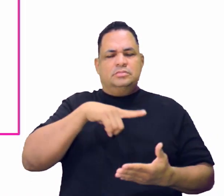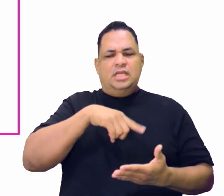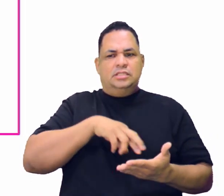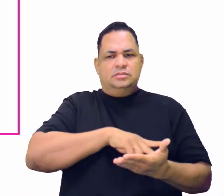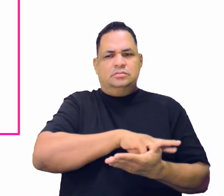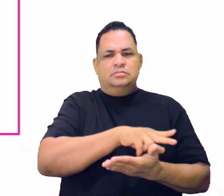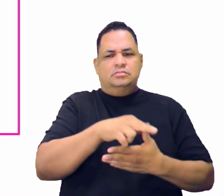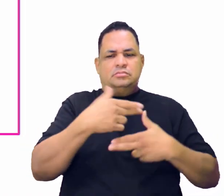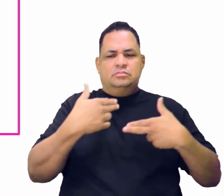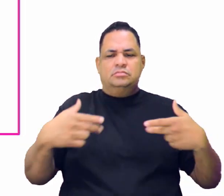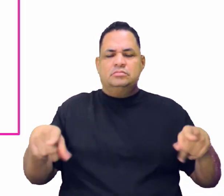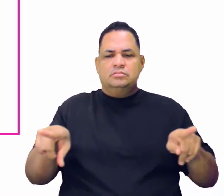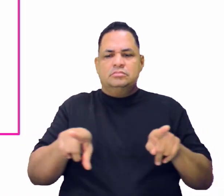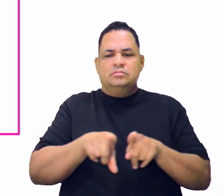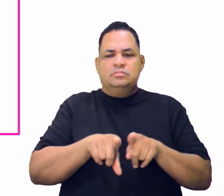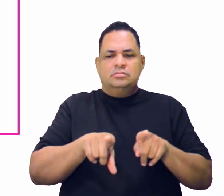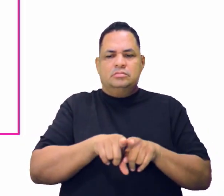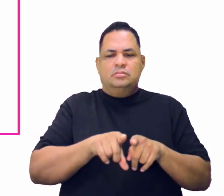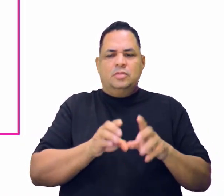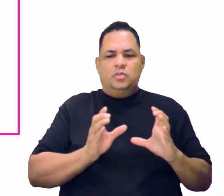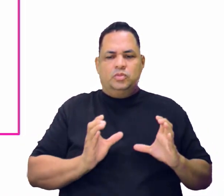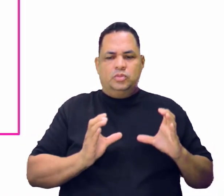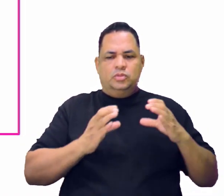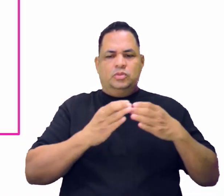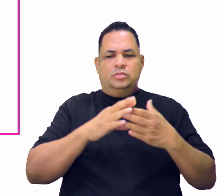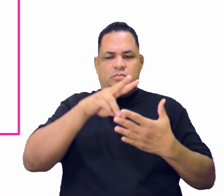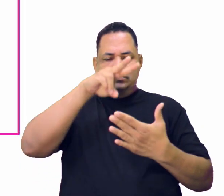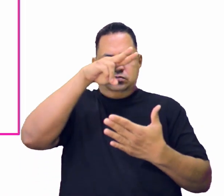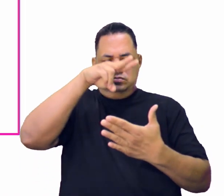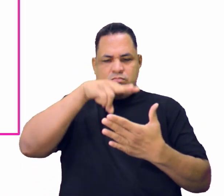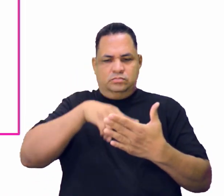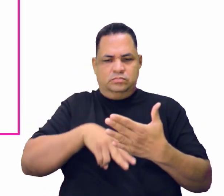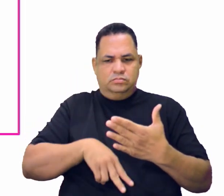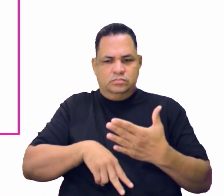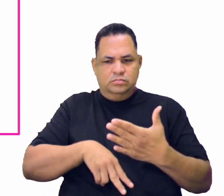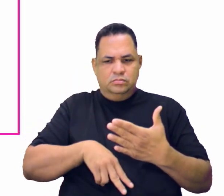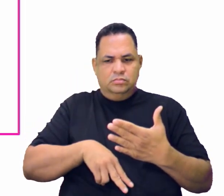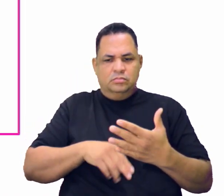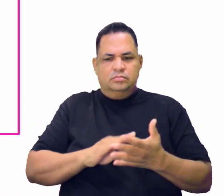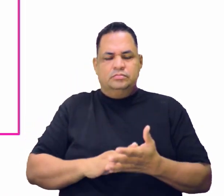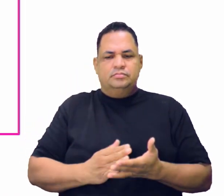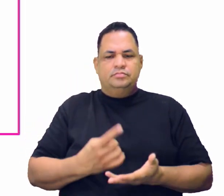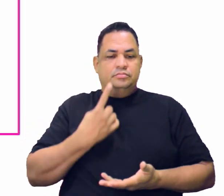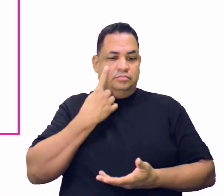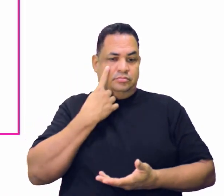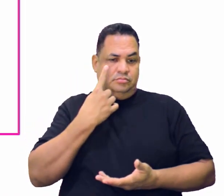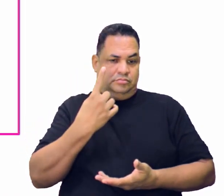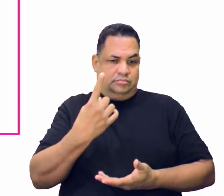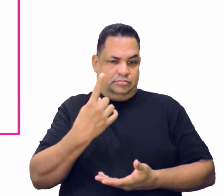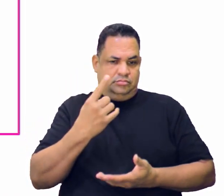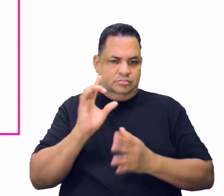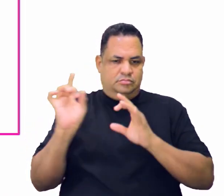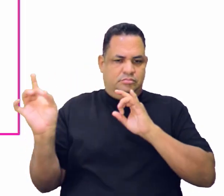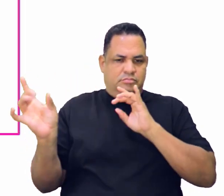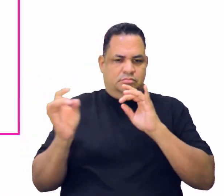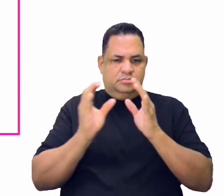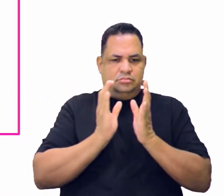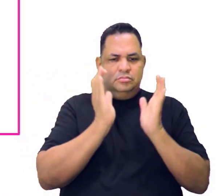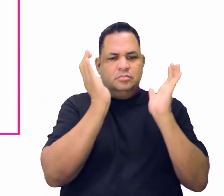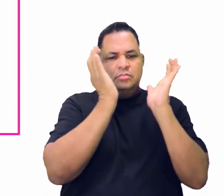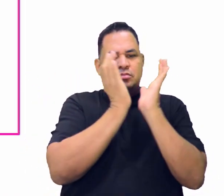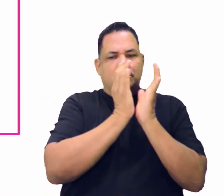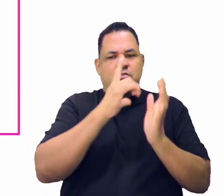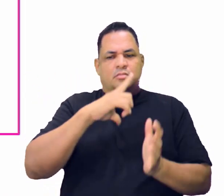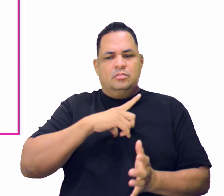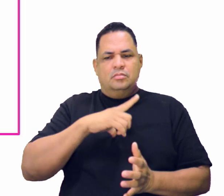vocês também. E o nosso clube de leitura. O nosso clube de leitura é que você, a cada unidade,